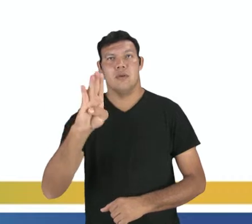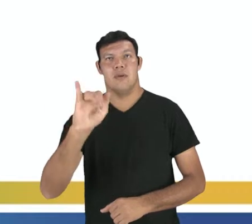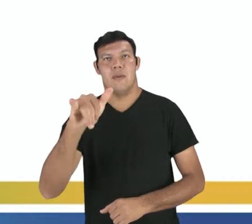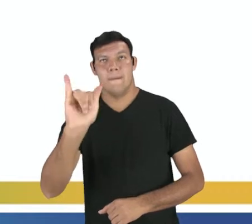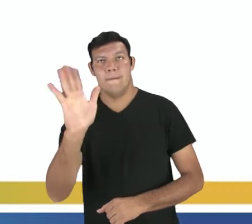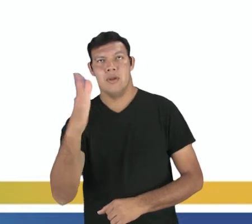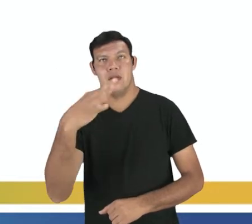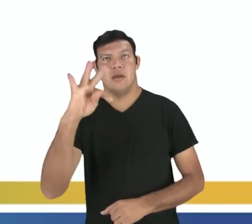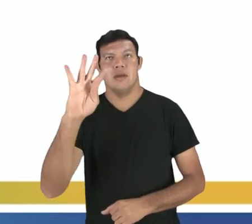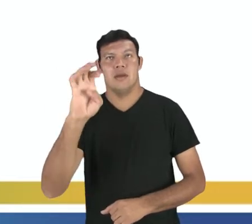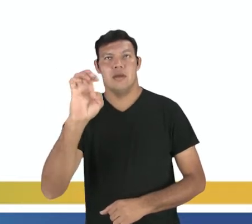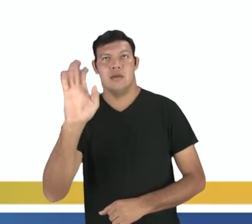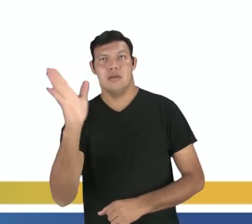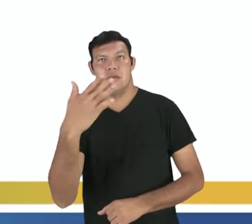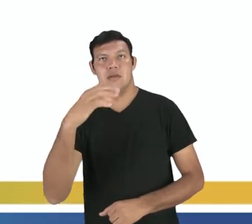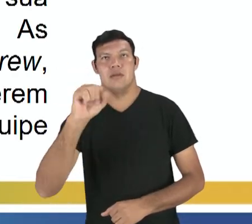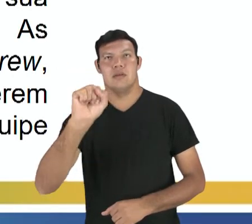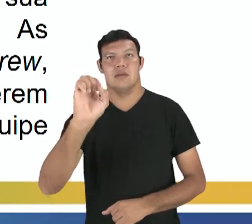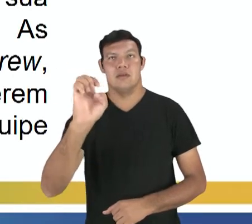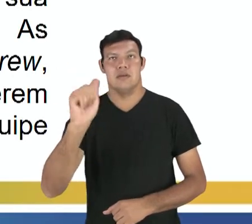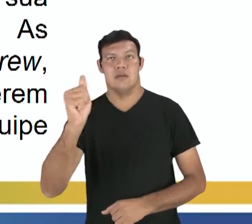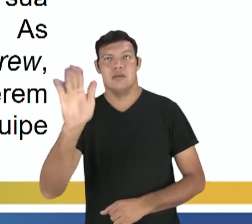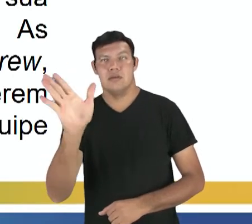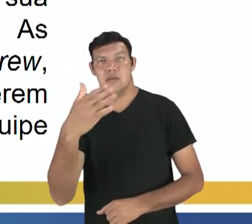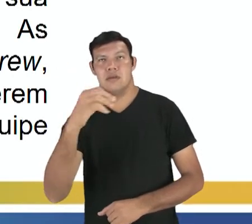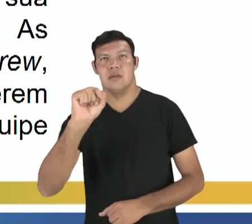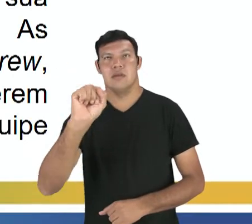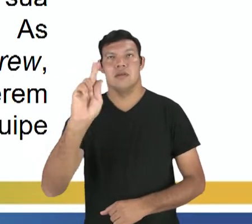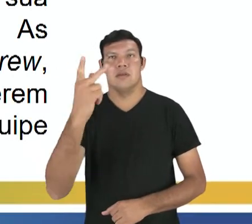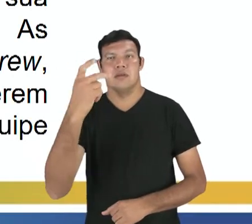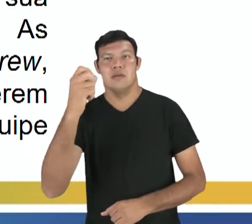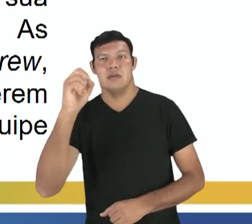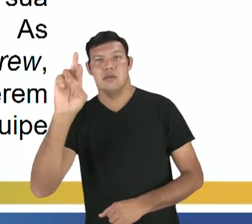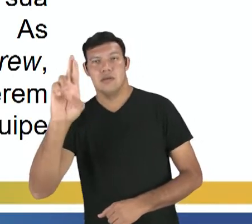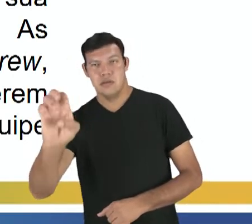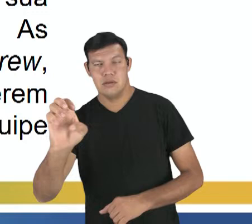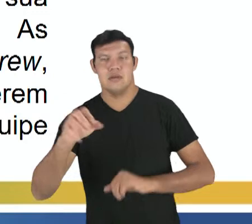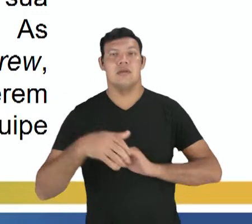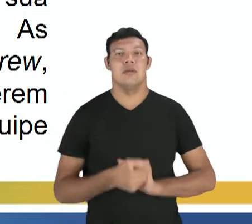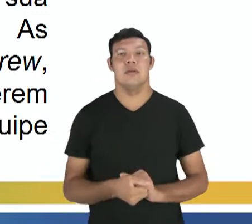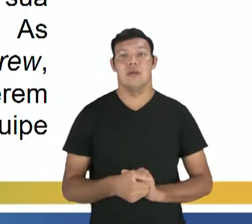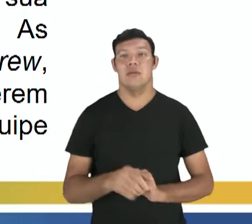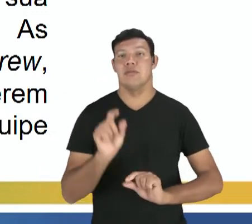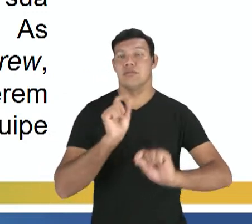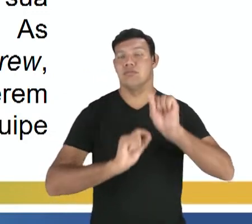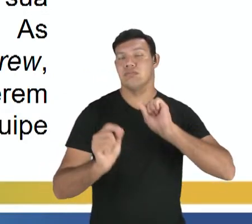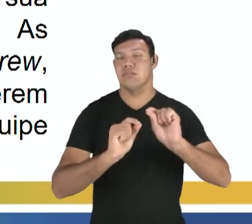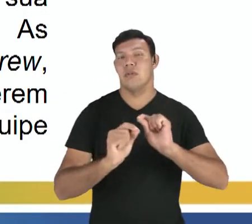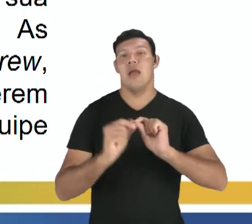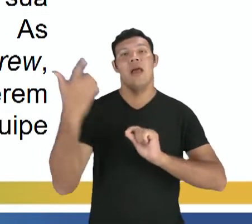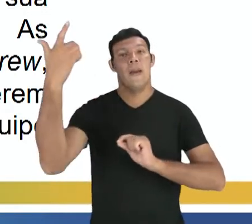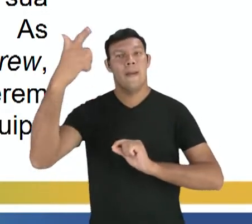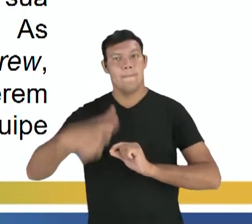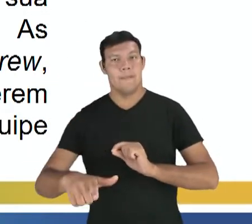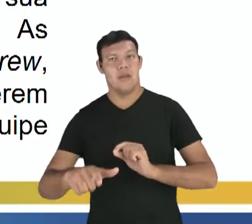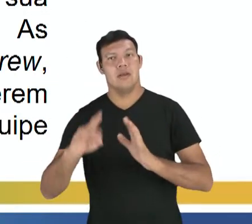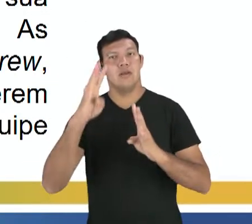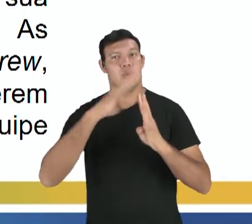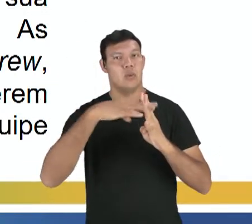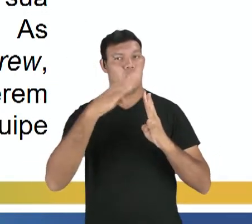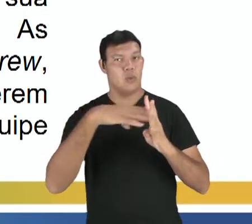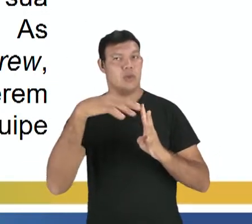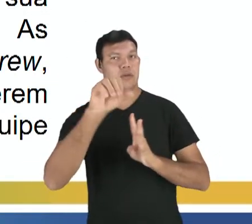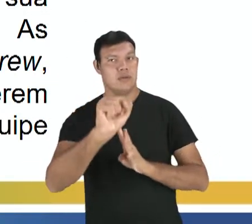aí a repetição da consoante S no nosso exemplo. Temos também slangs, que